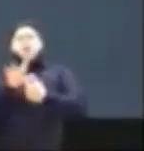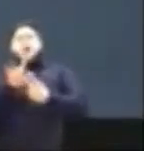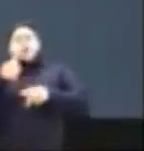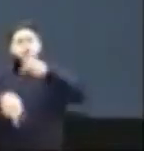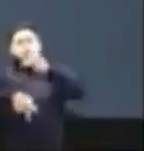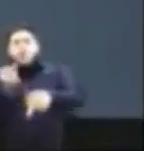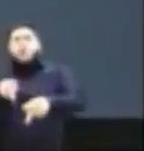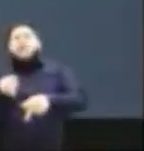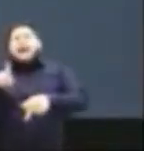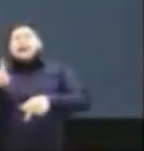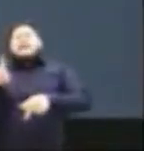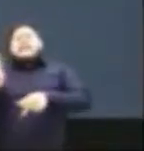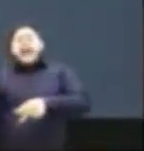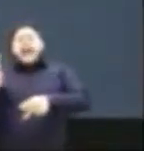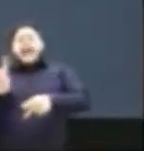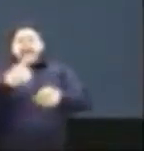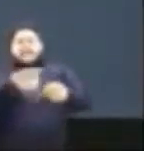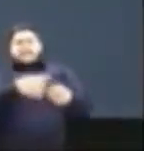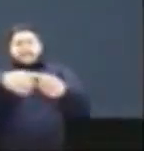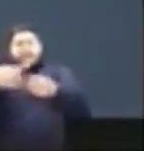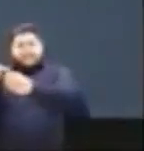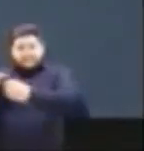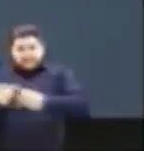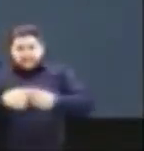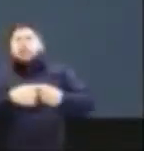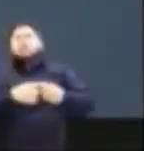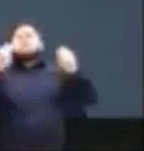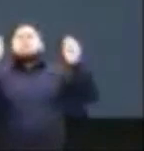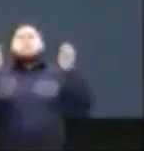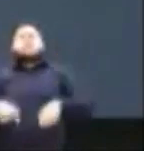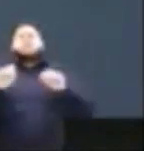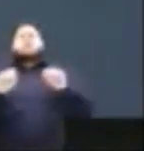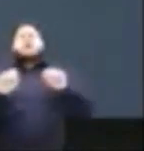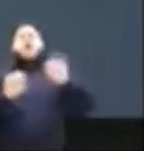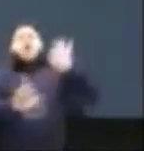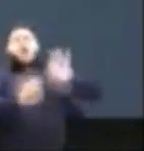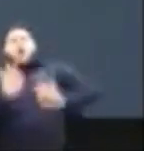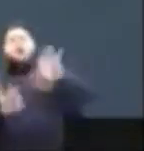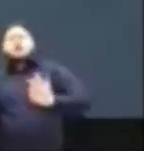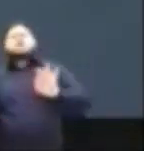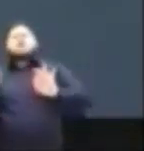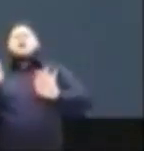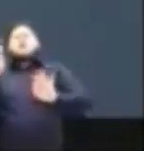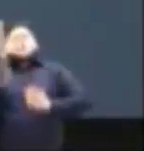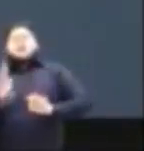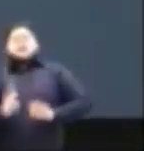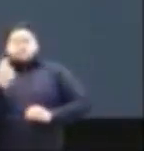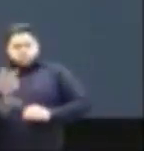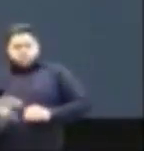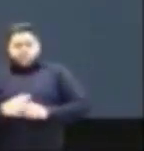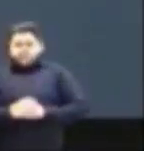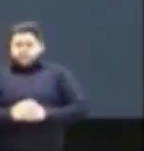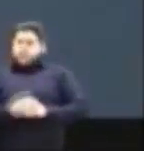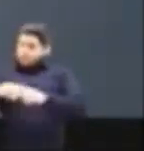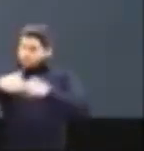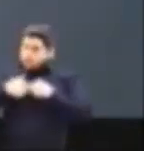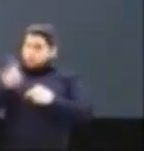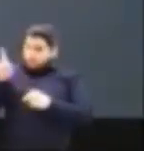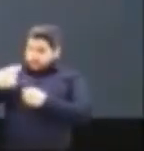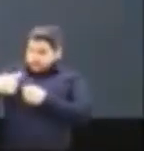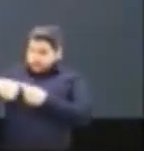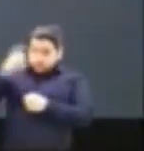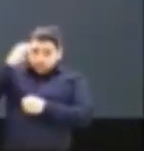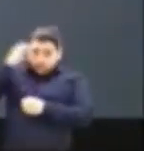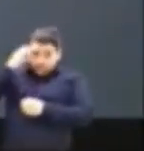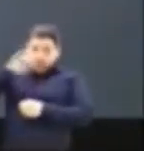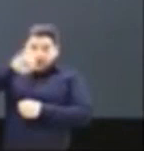a partir de cada cidade deste país é possível sim reconstruir juntos o nosso querido Brasil. Por isso,